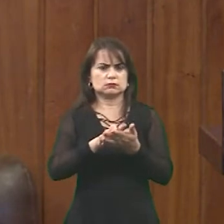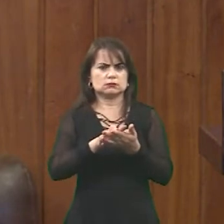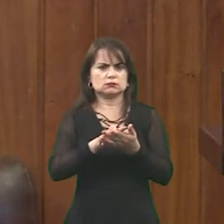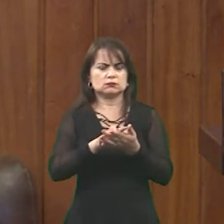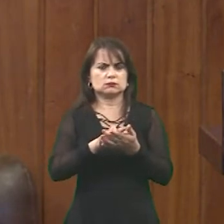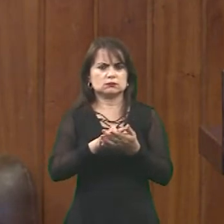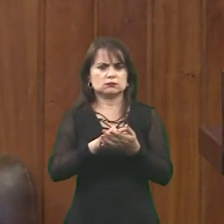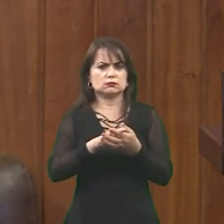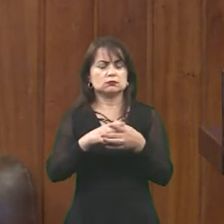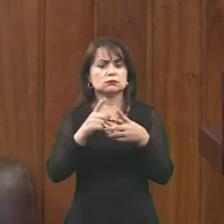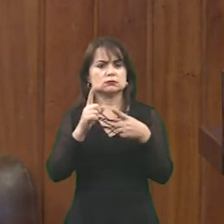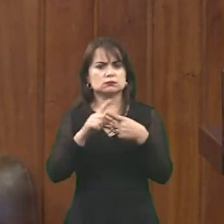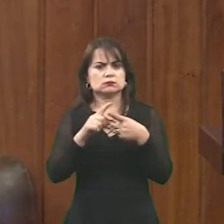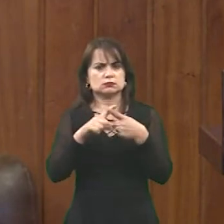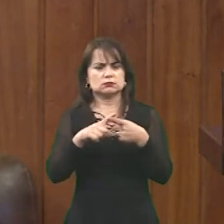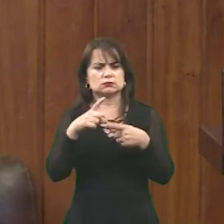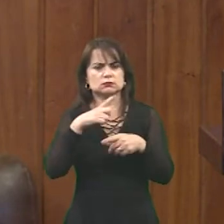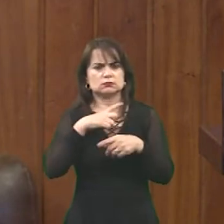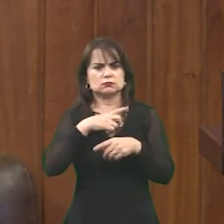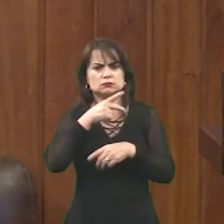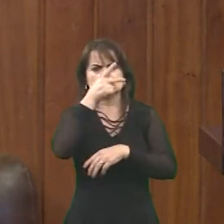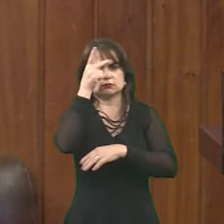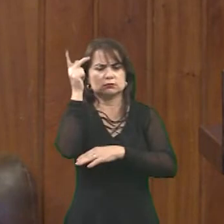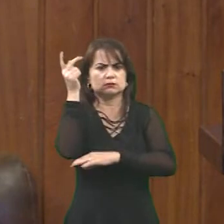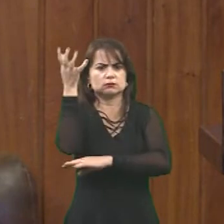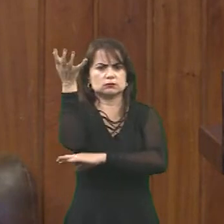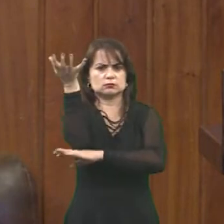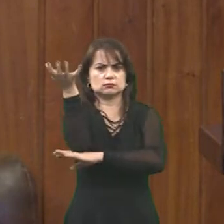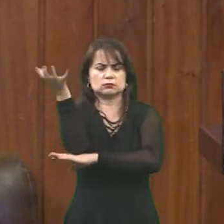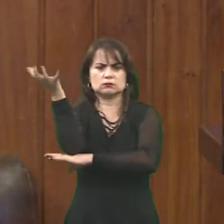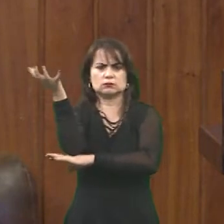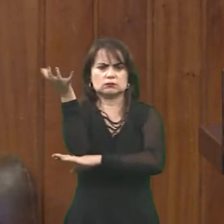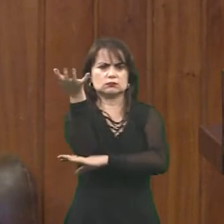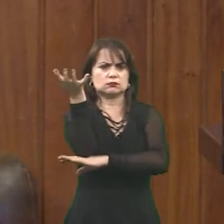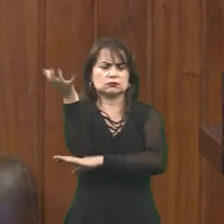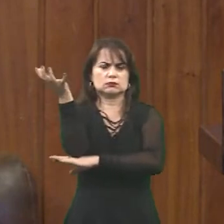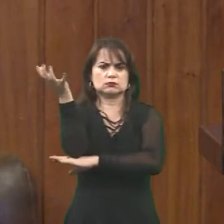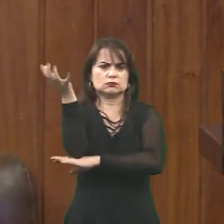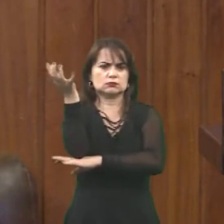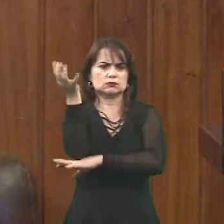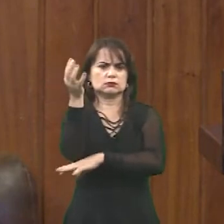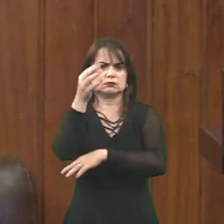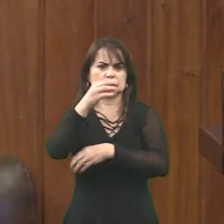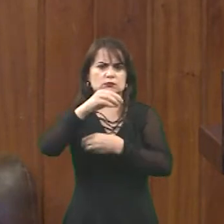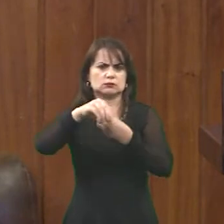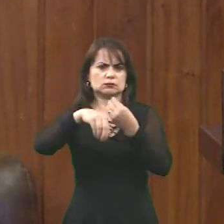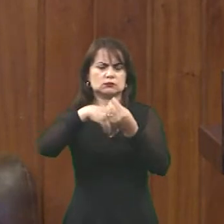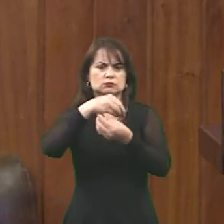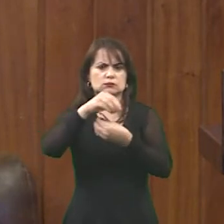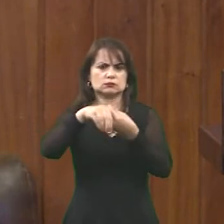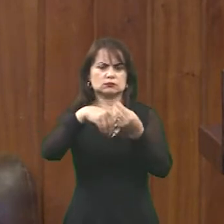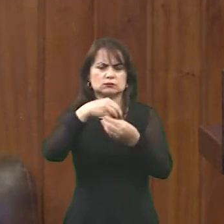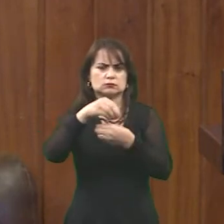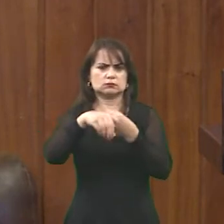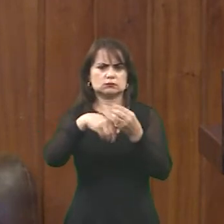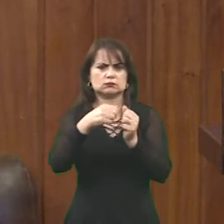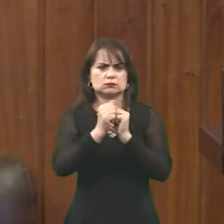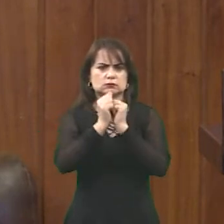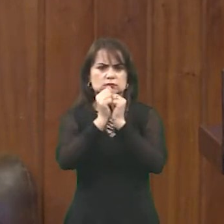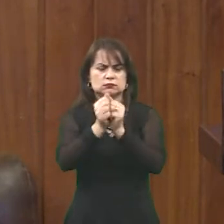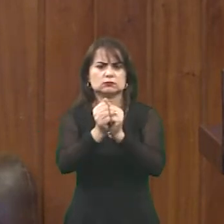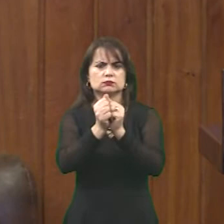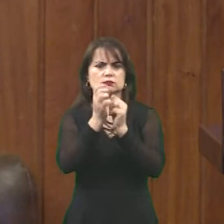esses artistas o e aproveita uma oportunidade e para assaltar intimidarem